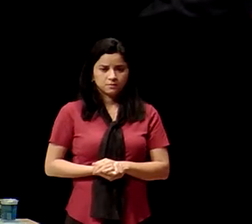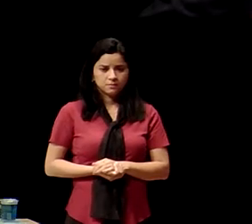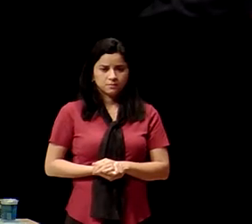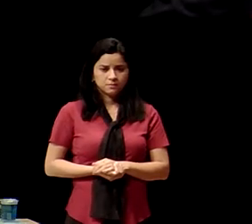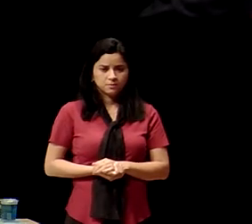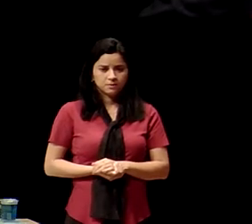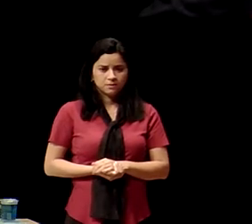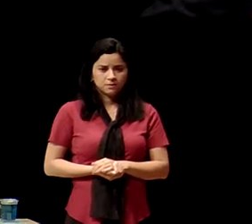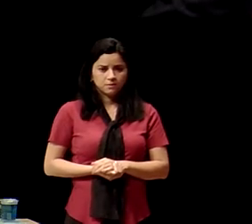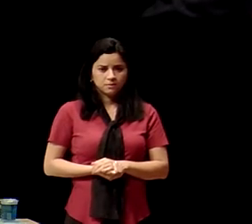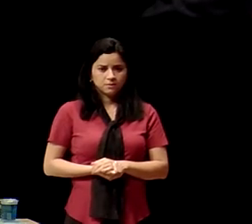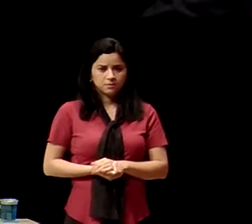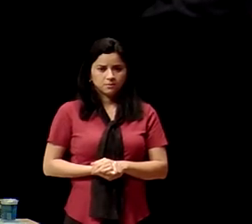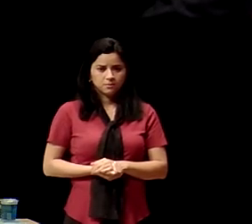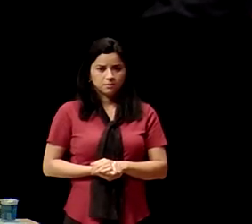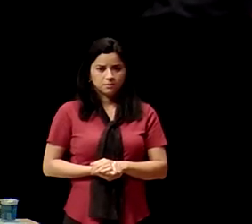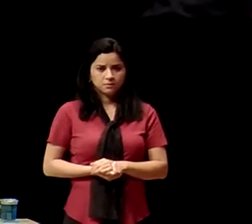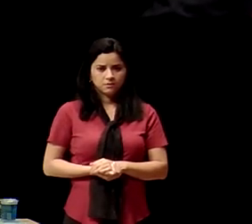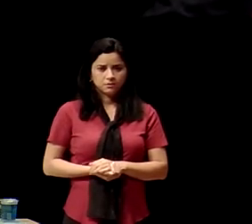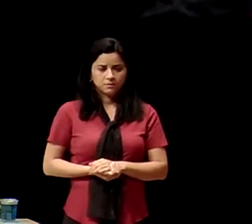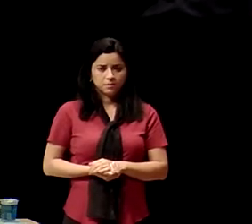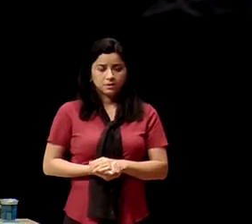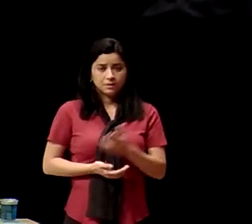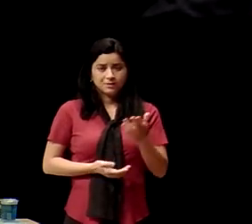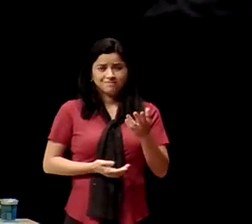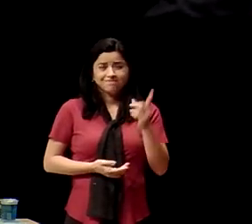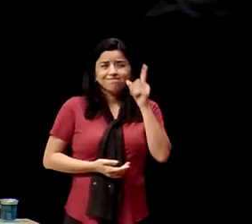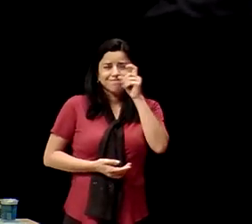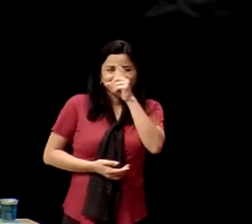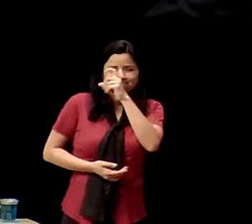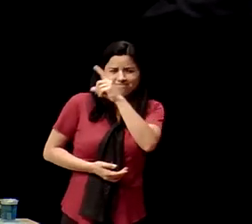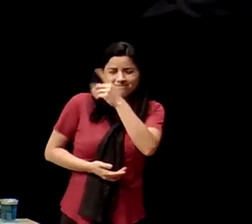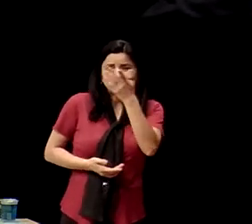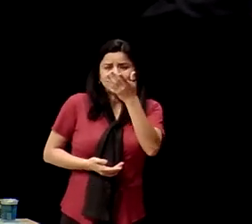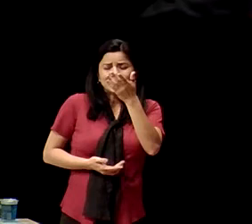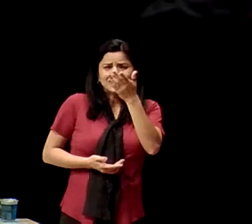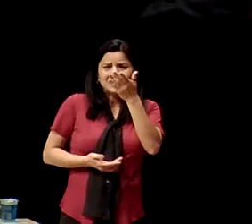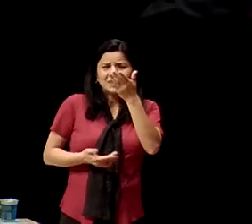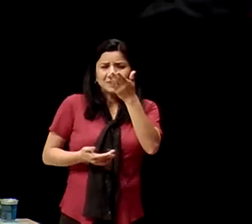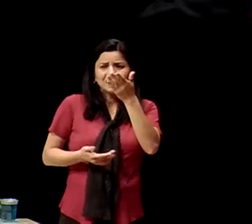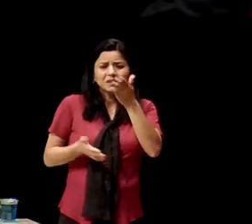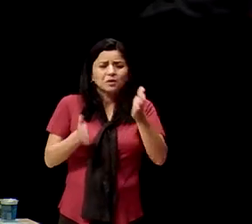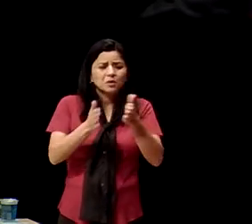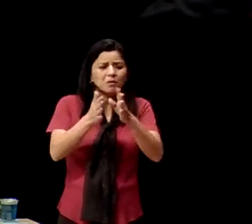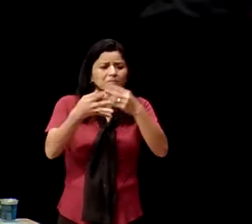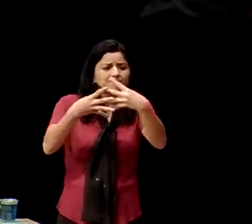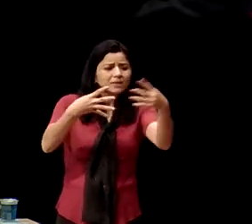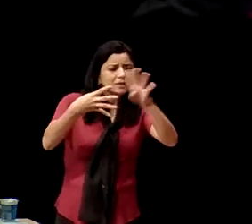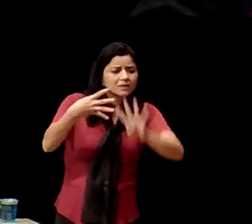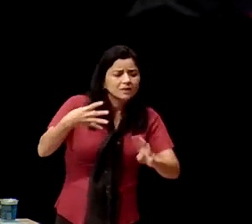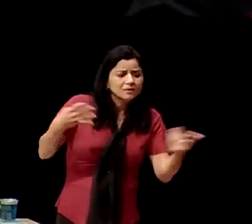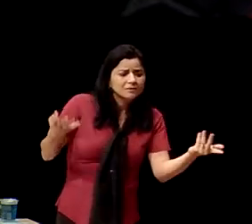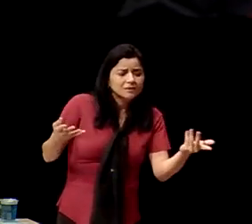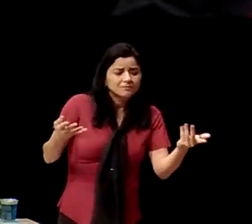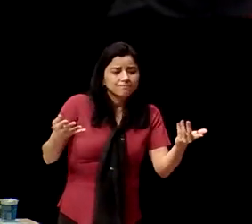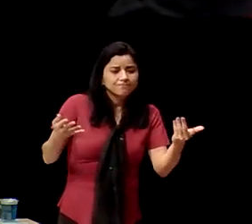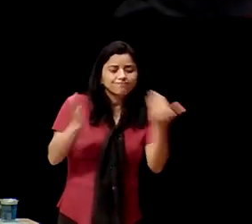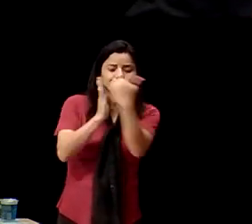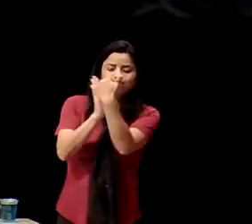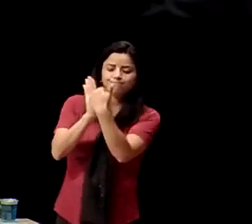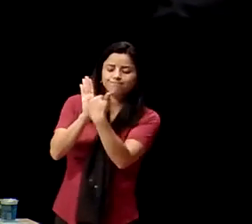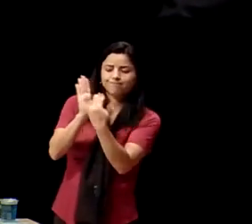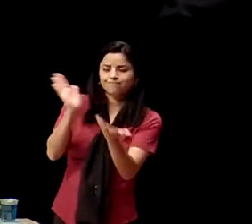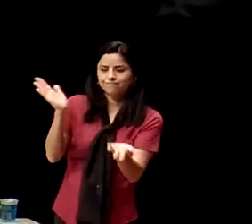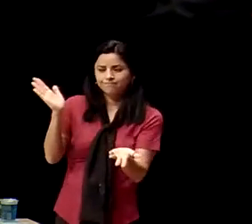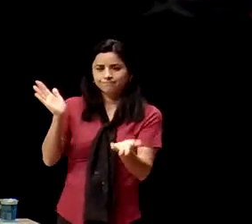establish purposeful curricula. É difícil de estabelecer um currículo com esse propósito.